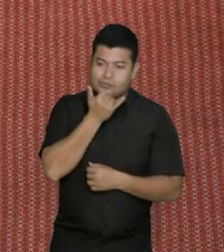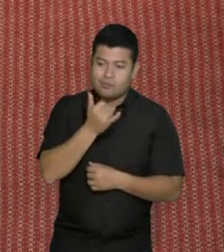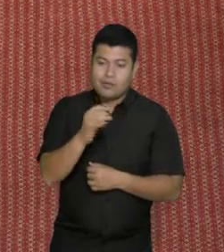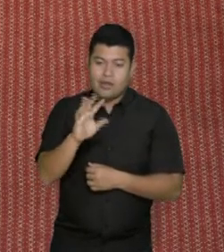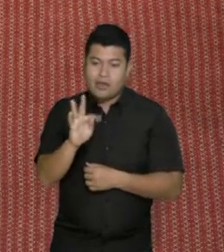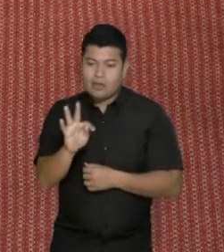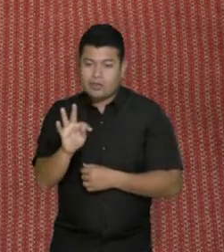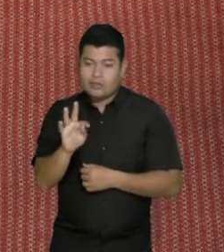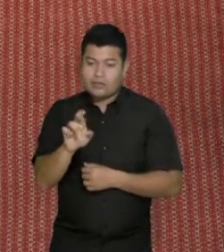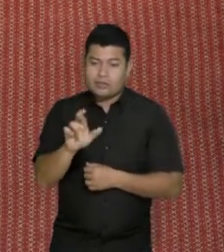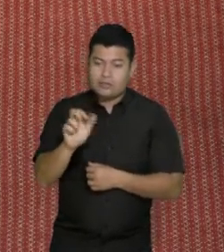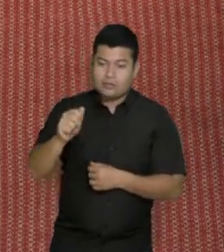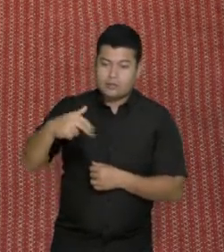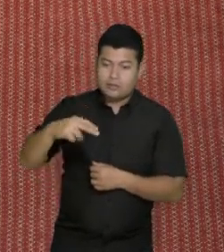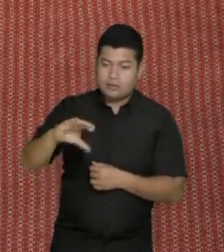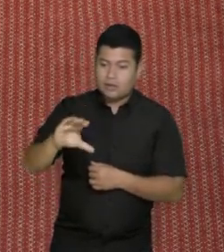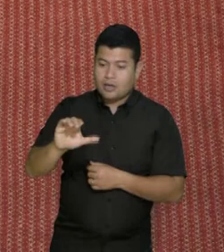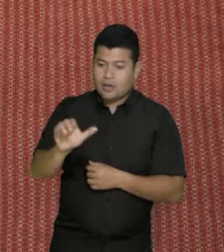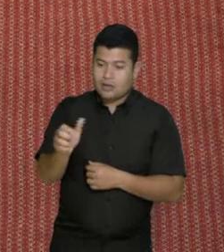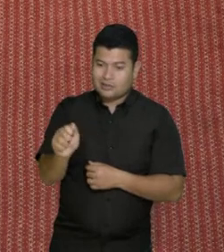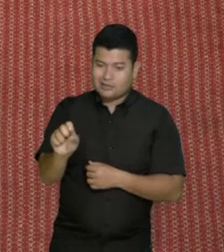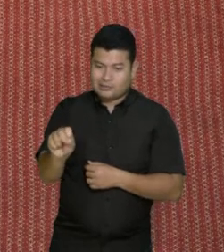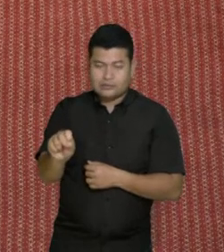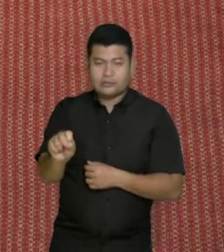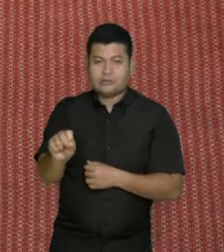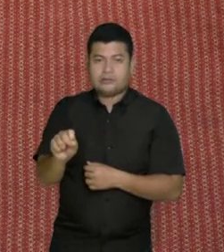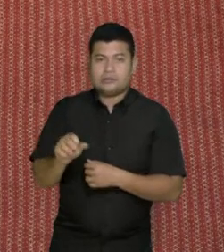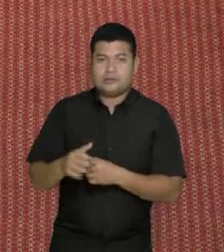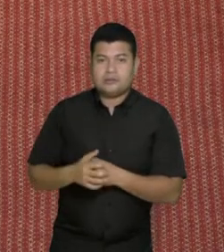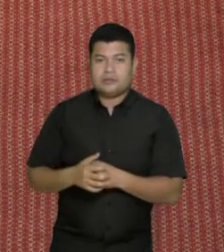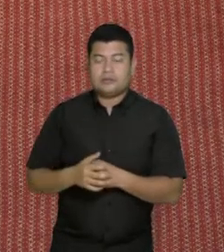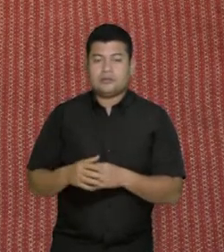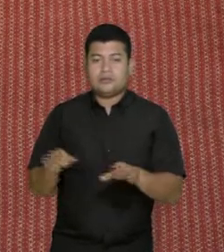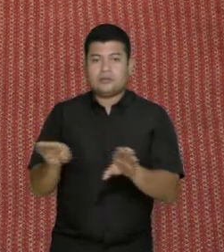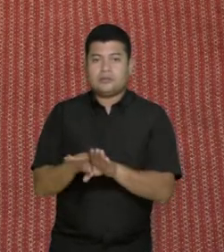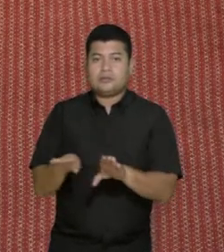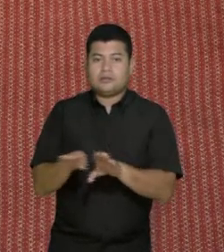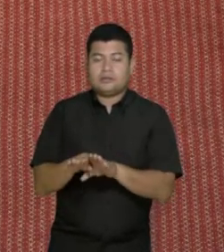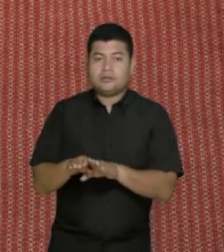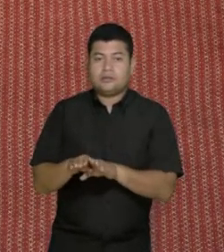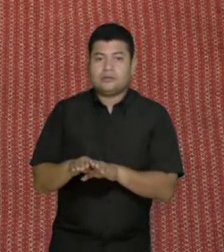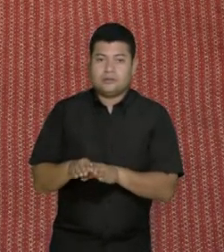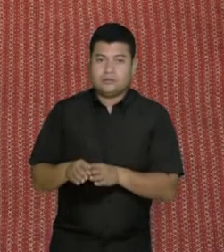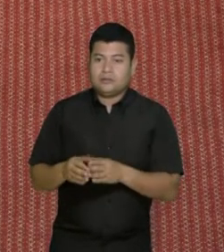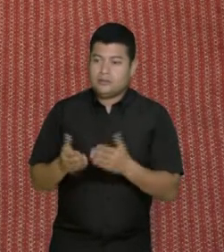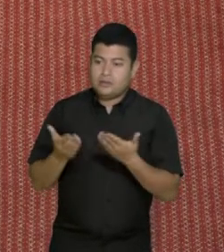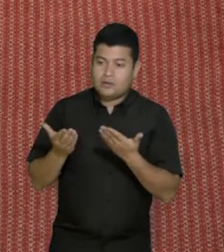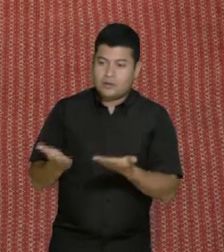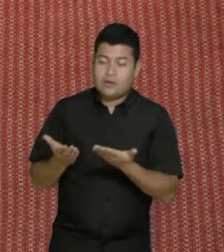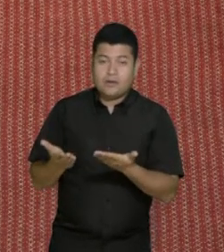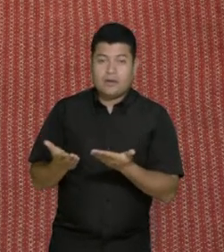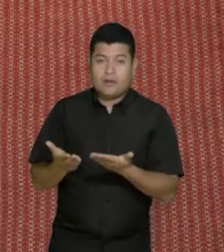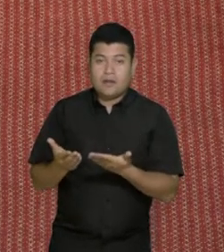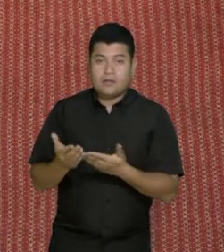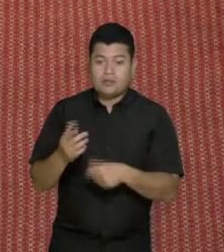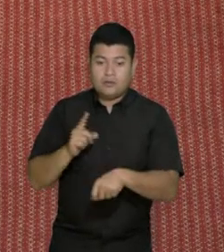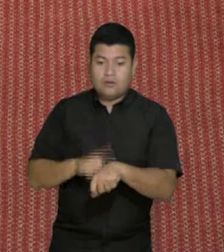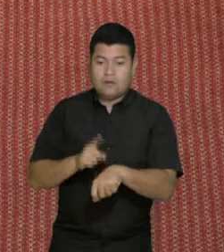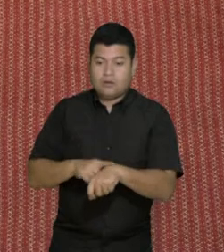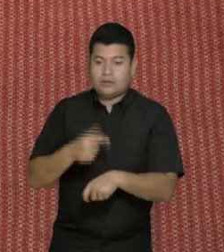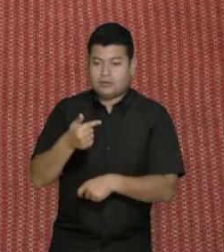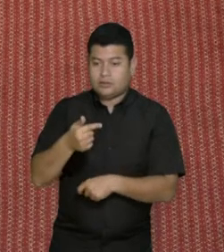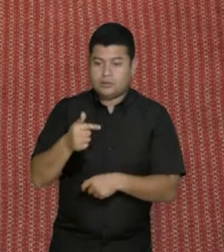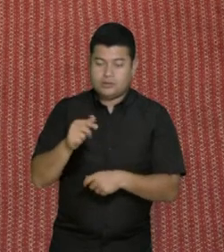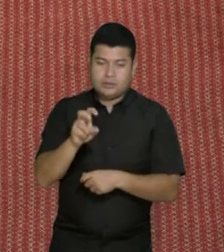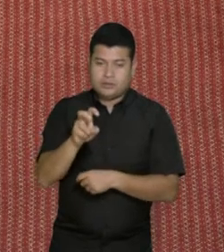cordas. Também quero saber do que se trata isso aí. Tarde infantil. E às 17 horas, Grupo Matizes, e às